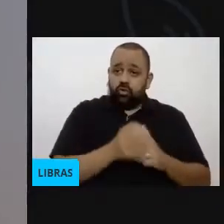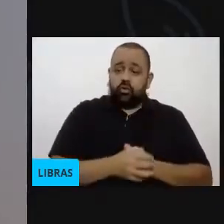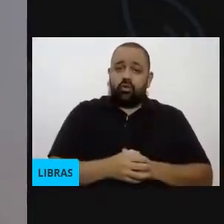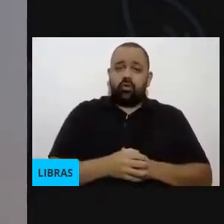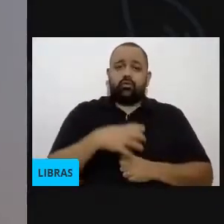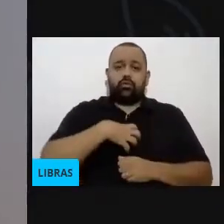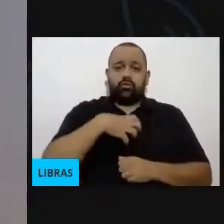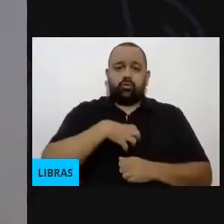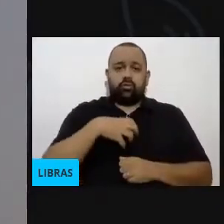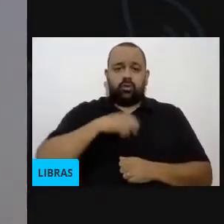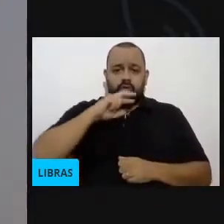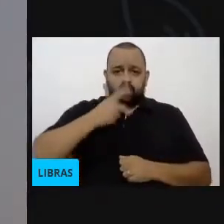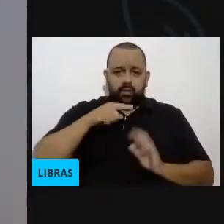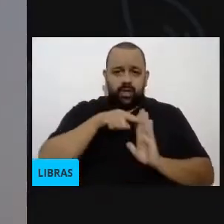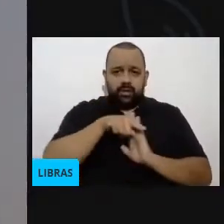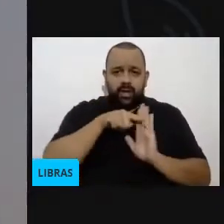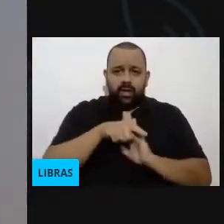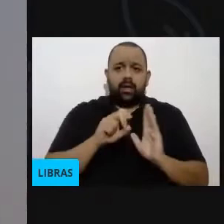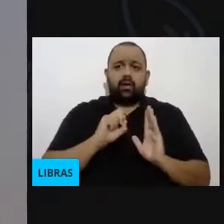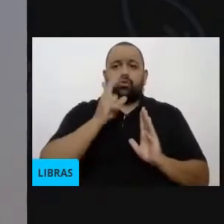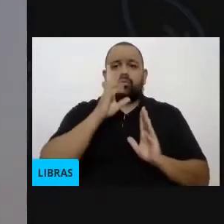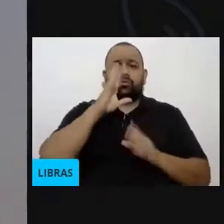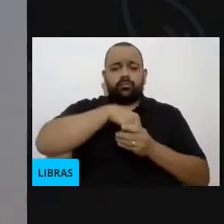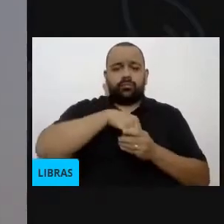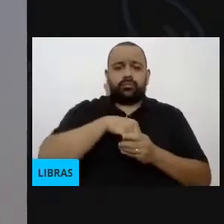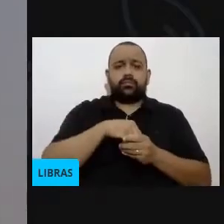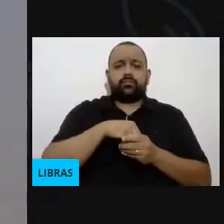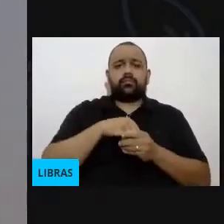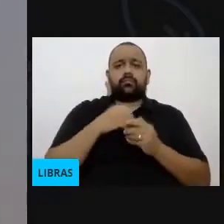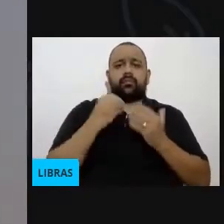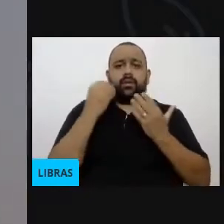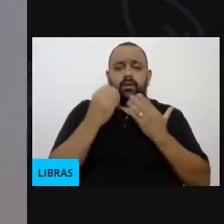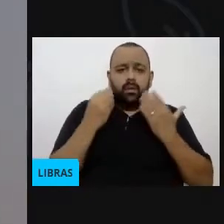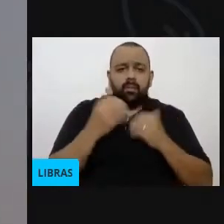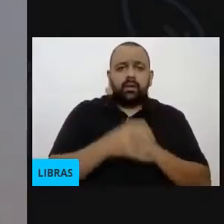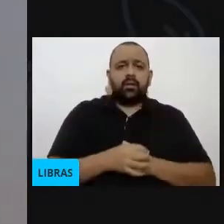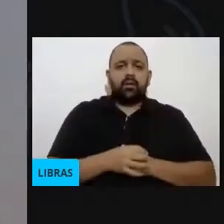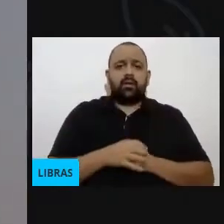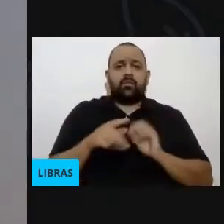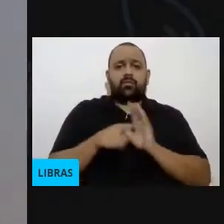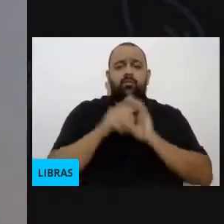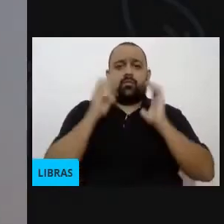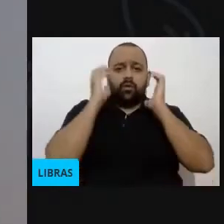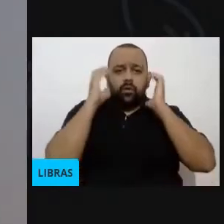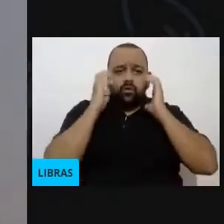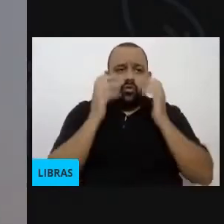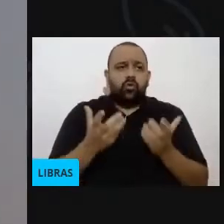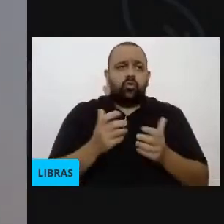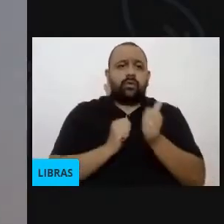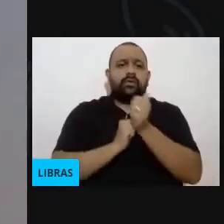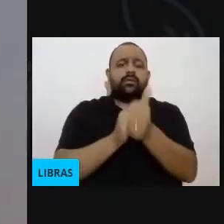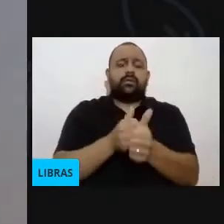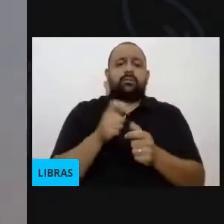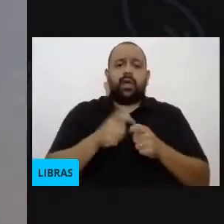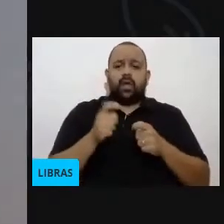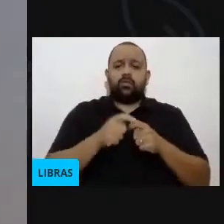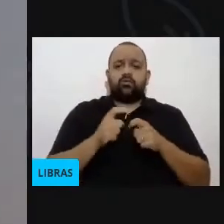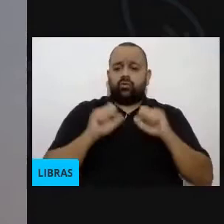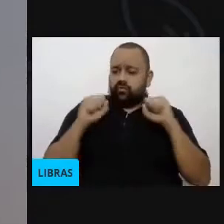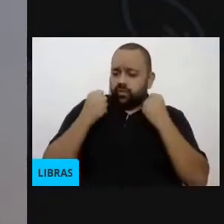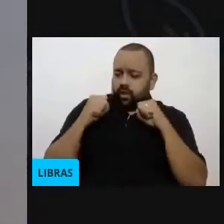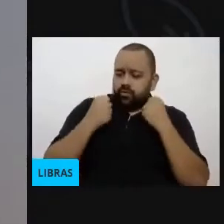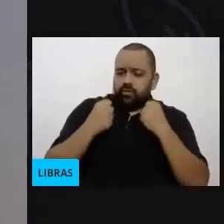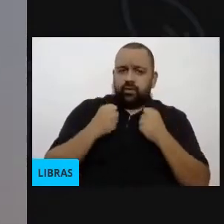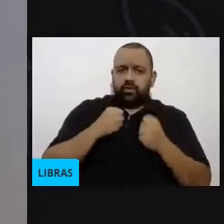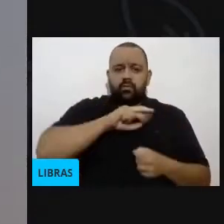comportamento aplicado, você inclui terapia ocupacional, você inclui estimulação fonoaudiológica, segmento médico, atividade física,